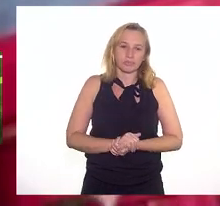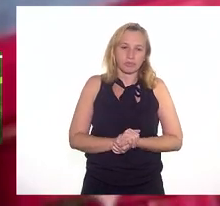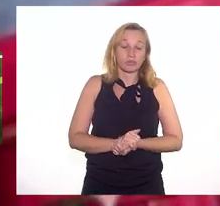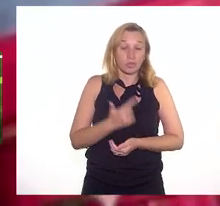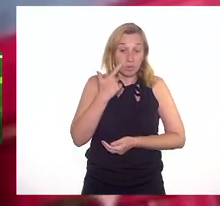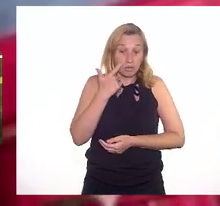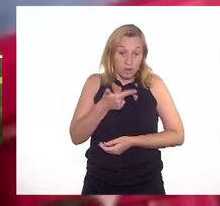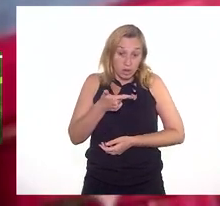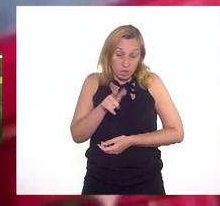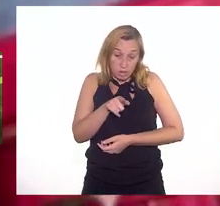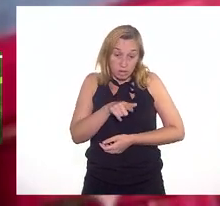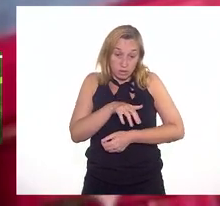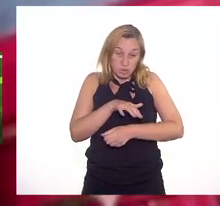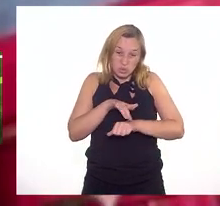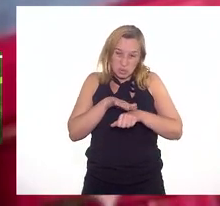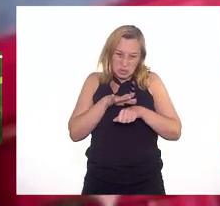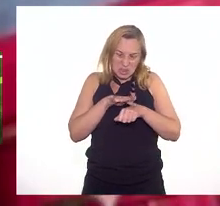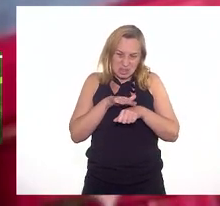estão vendo aí